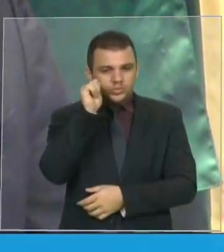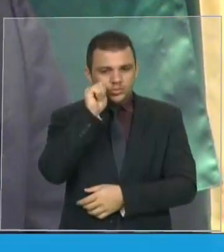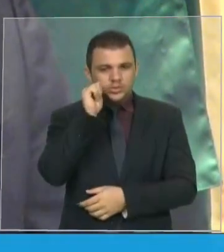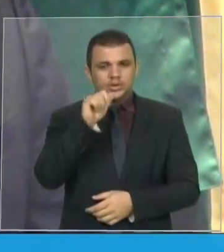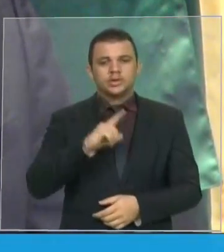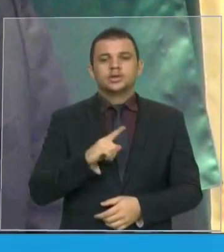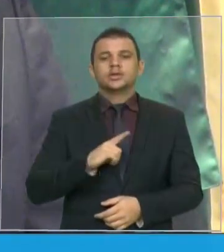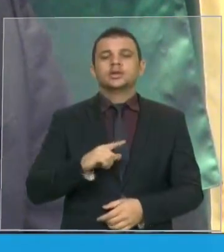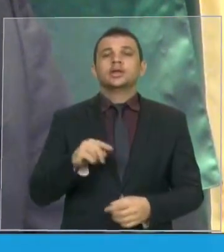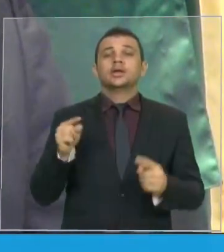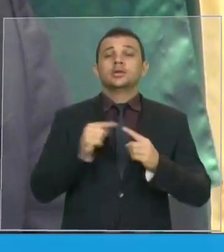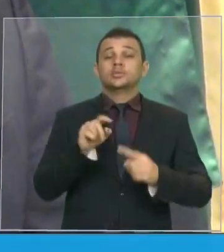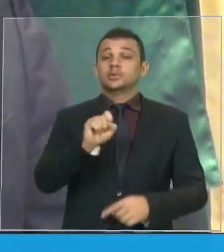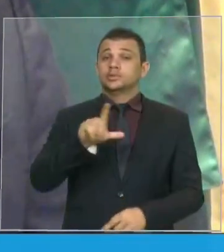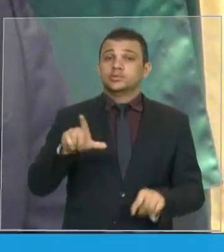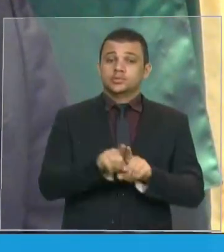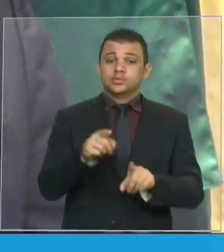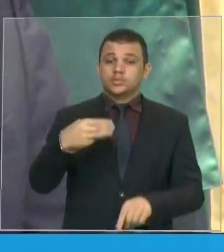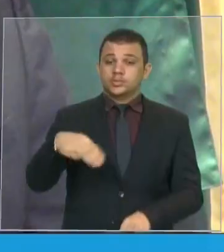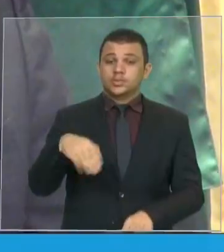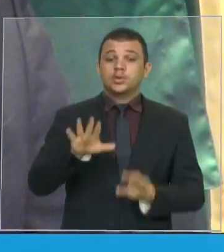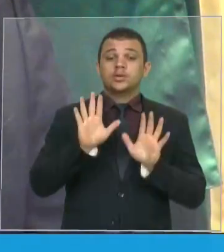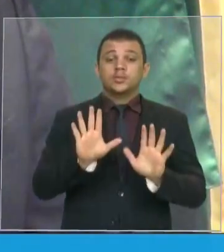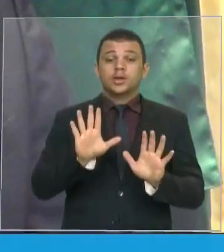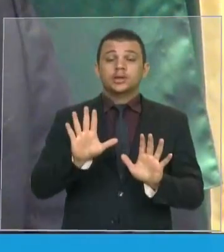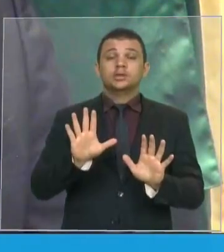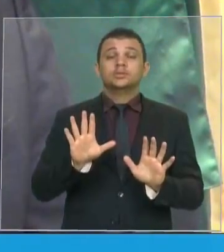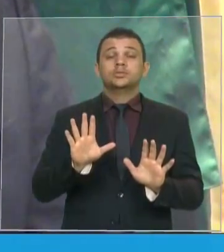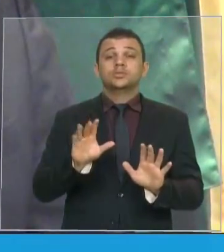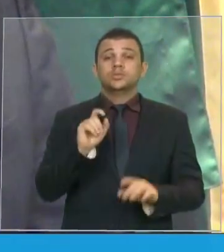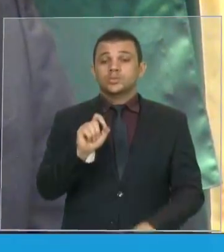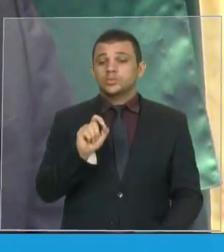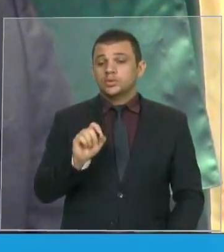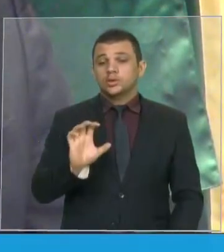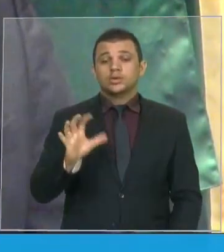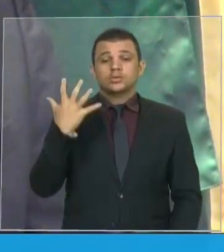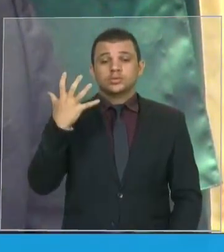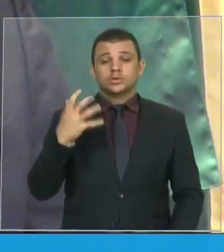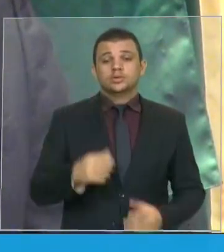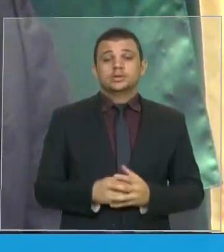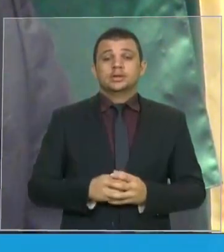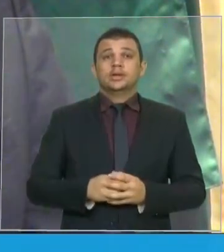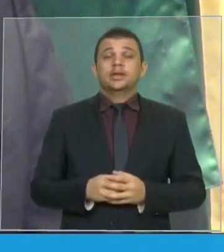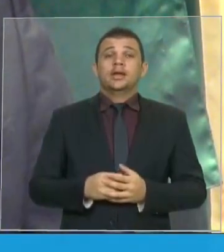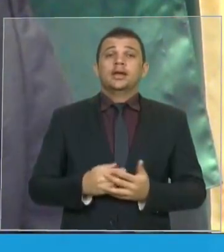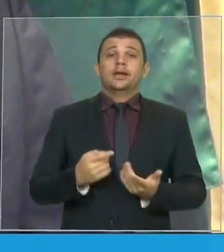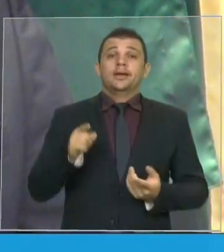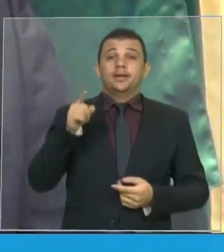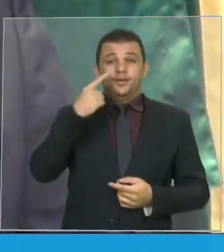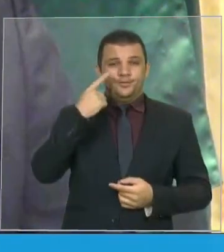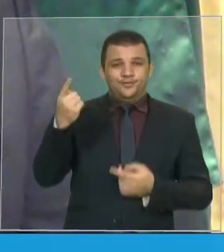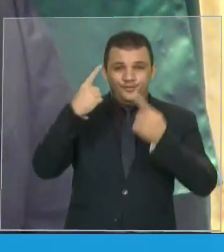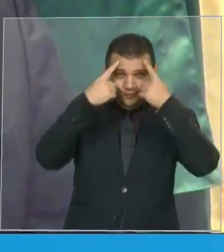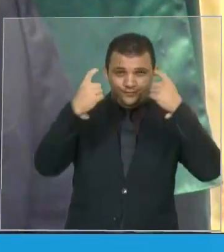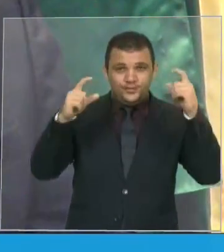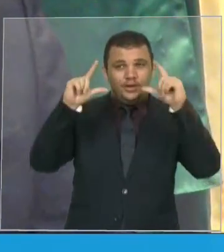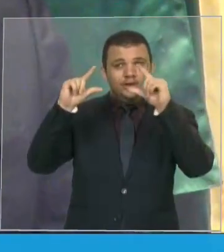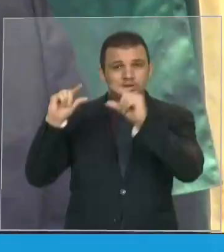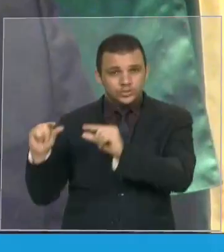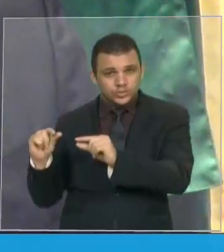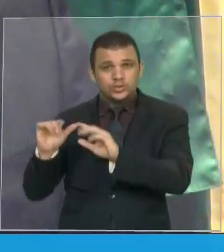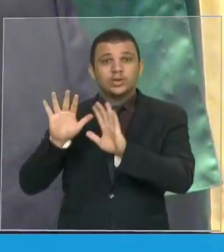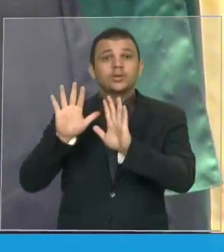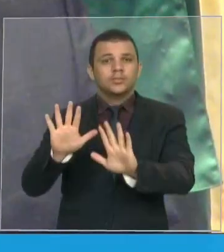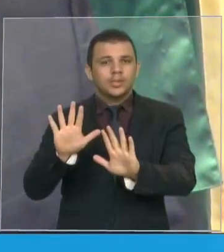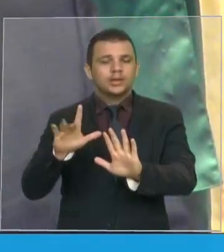é que o feminicídio ele tem sido o inverso. Nós tivemos 25 feminicídios